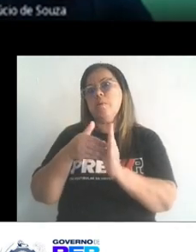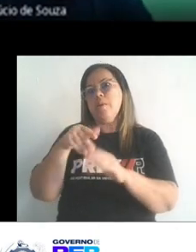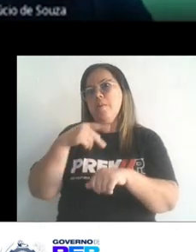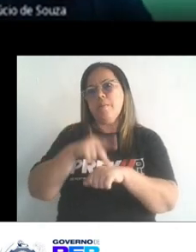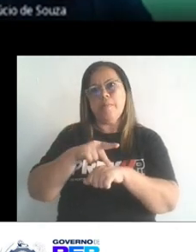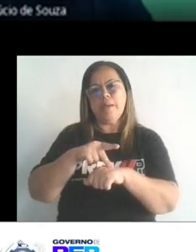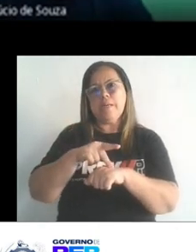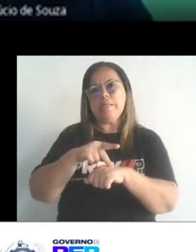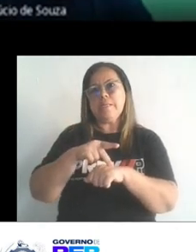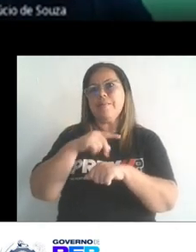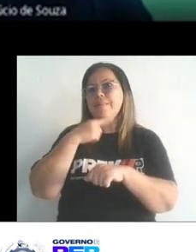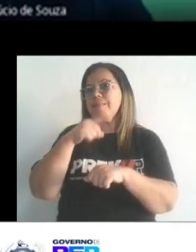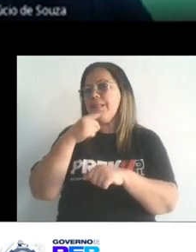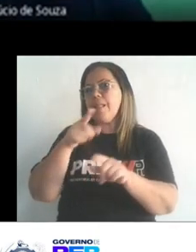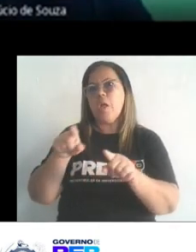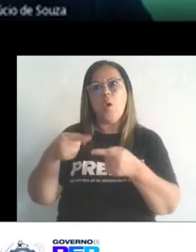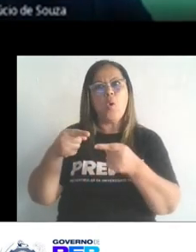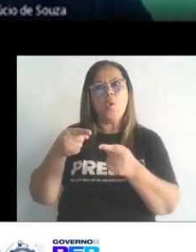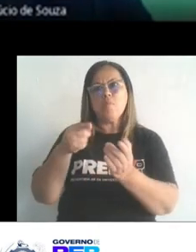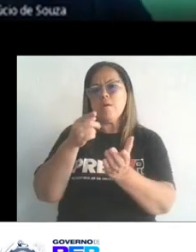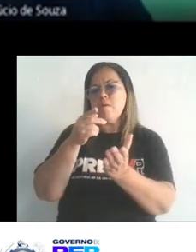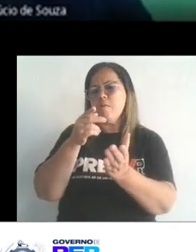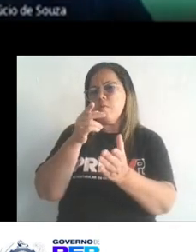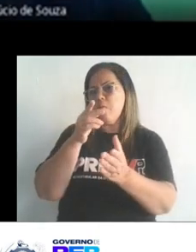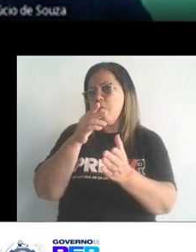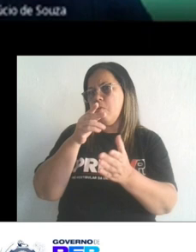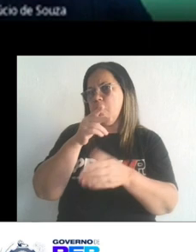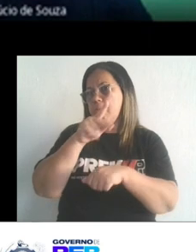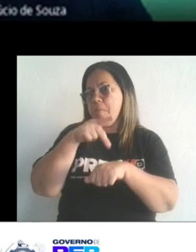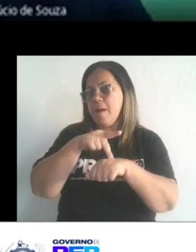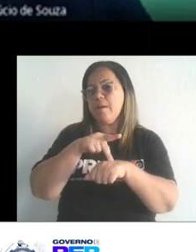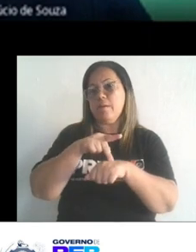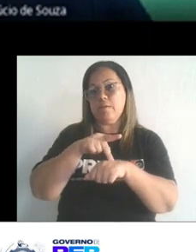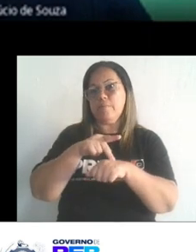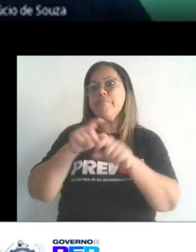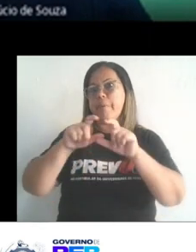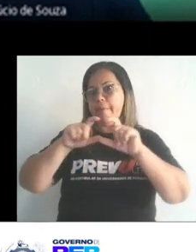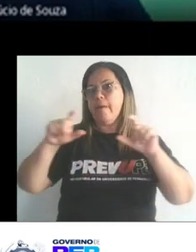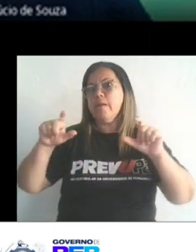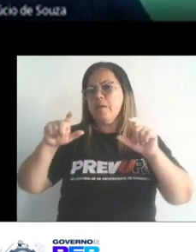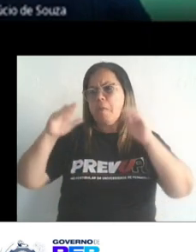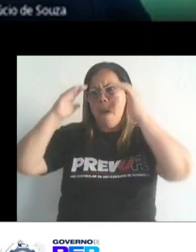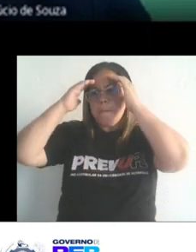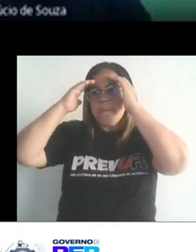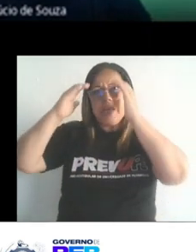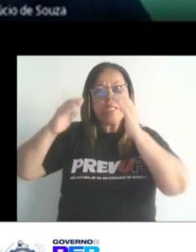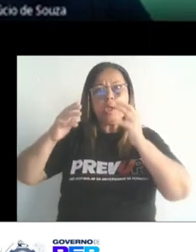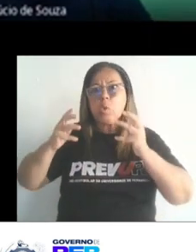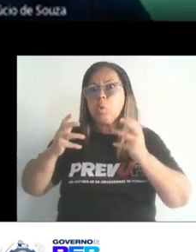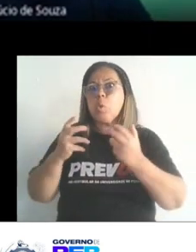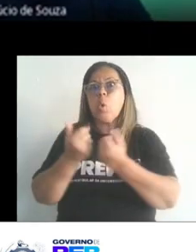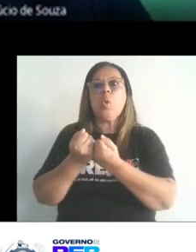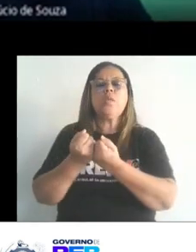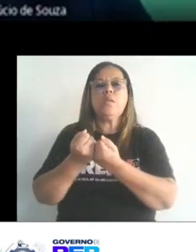nada fora do Estado esse é o lema do fascismo a subordinação total do